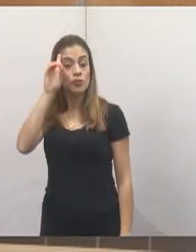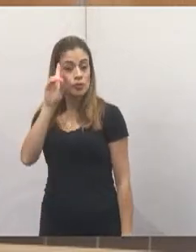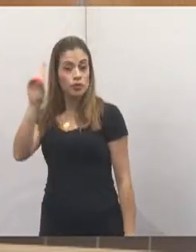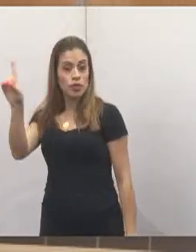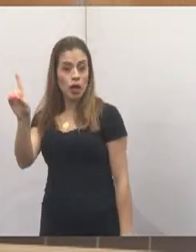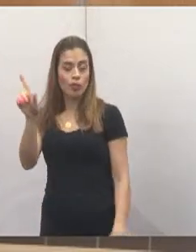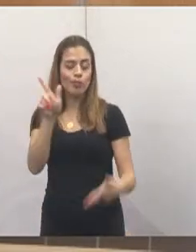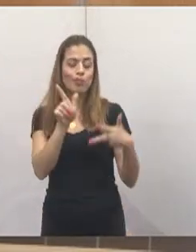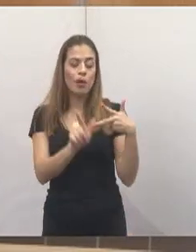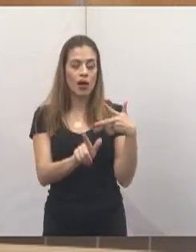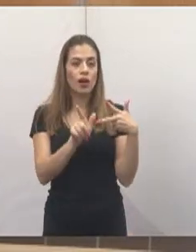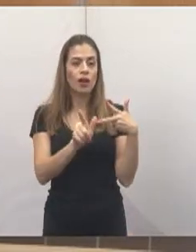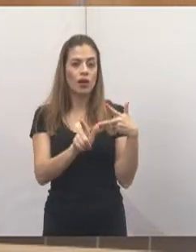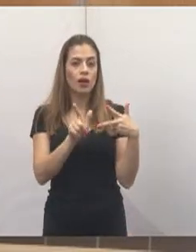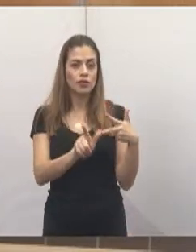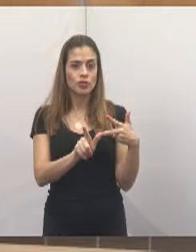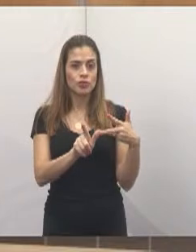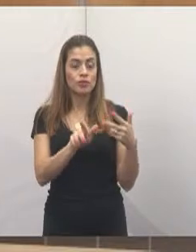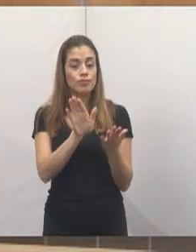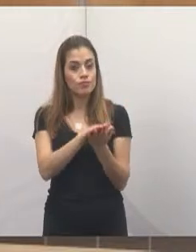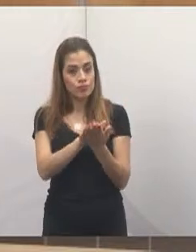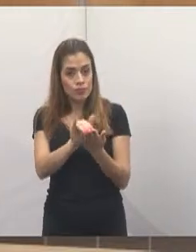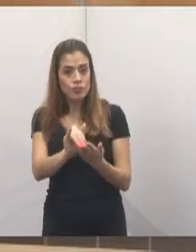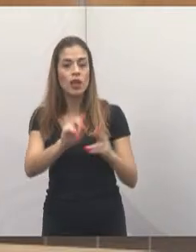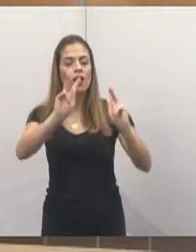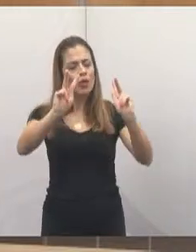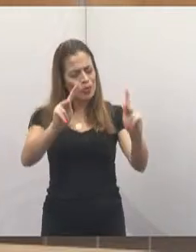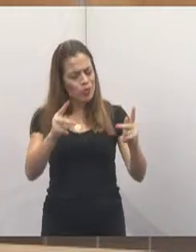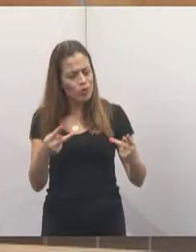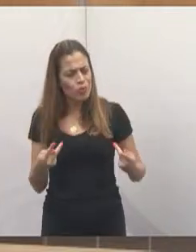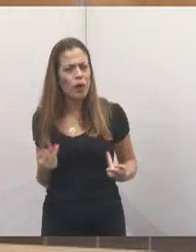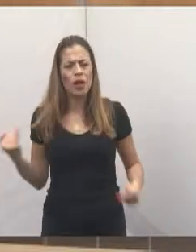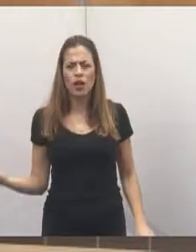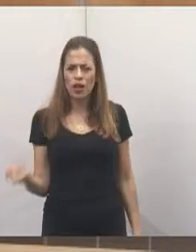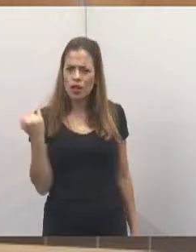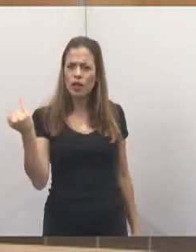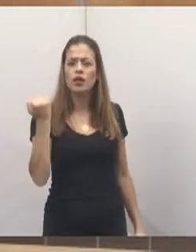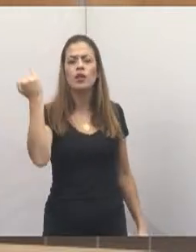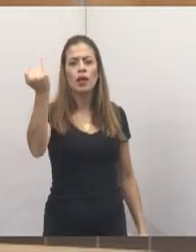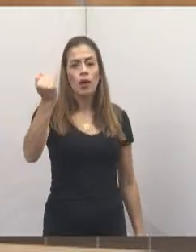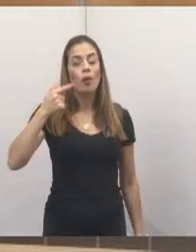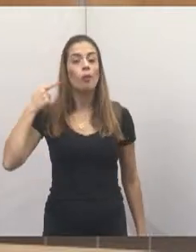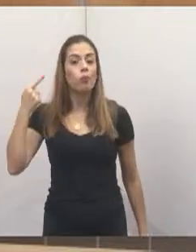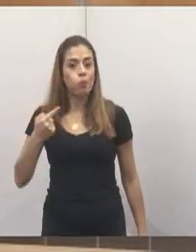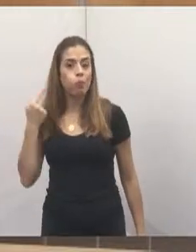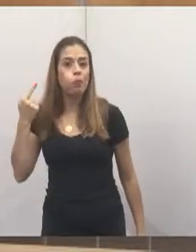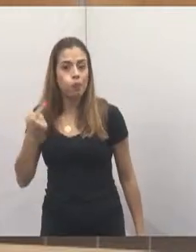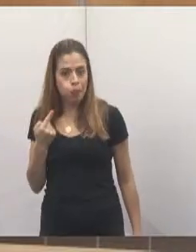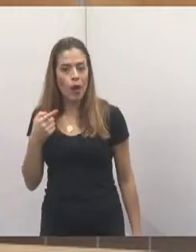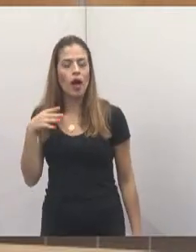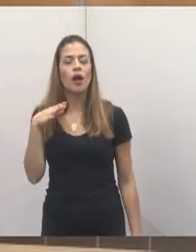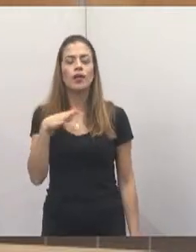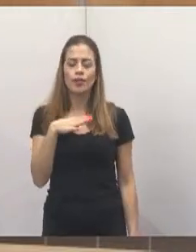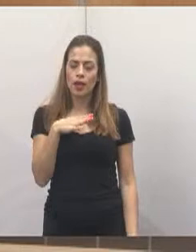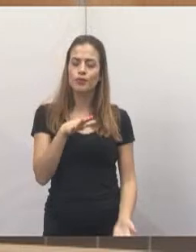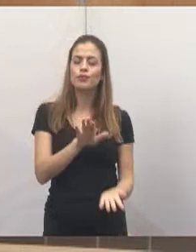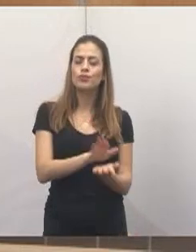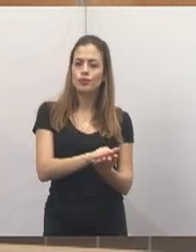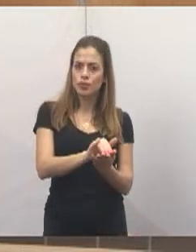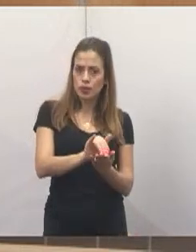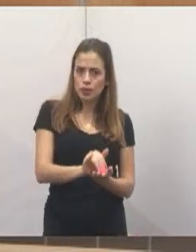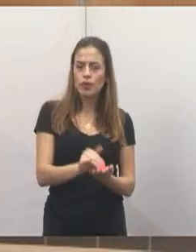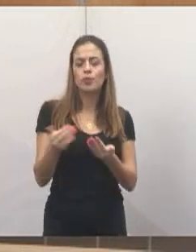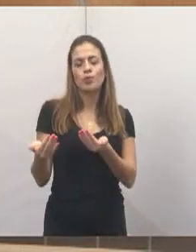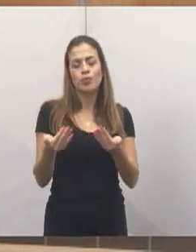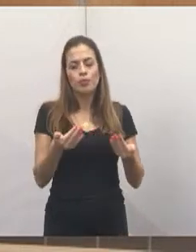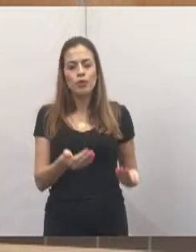Legislativo de Jacareí reconhece a importância dos advogados e advogadas da nossa cidade por